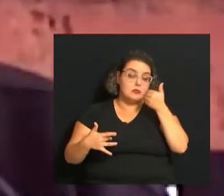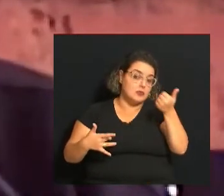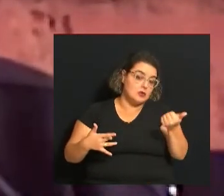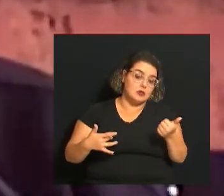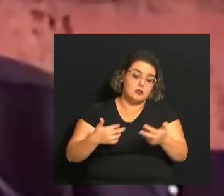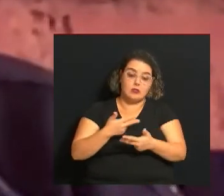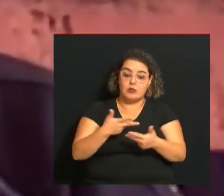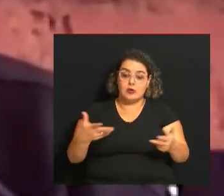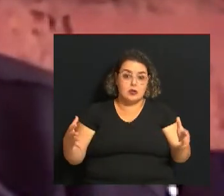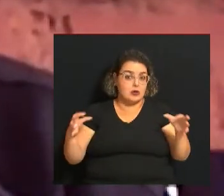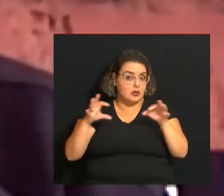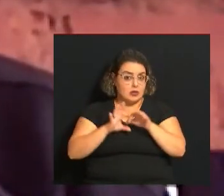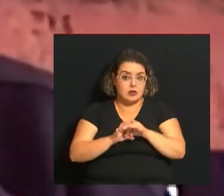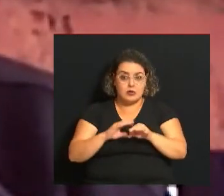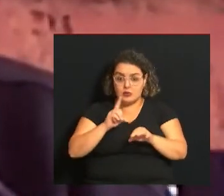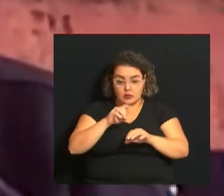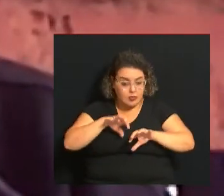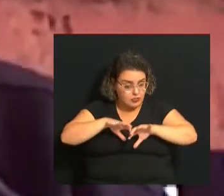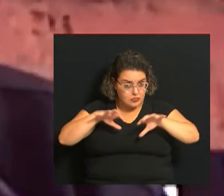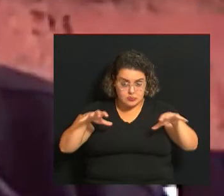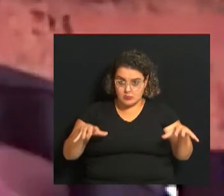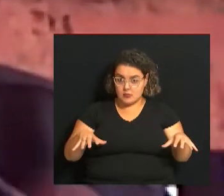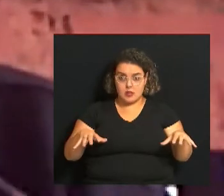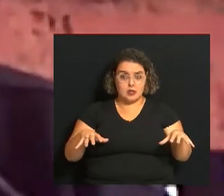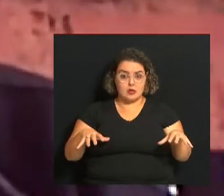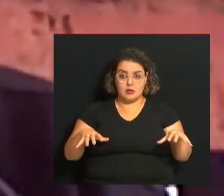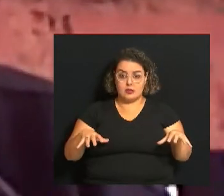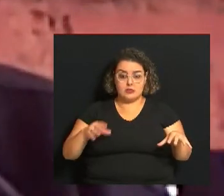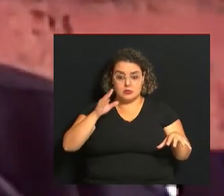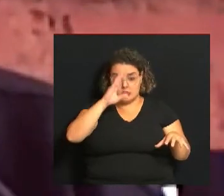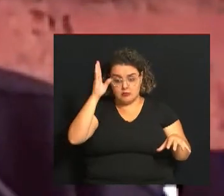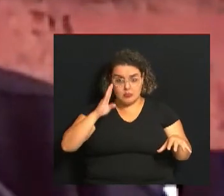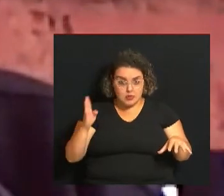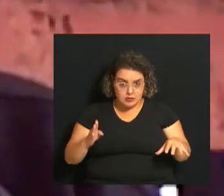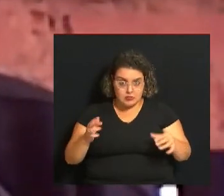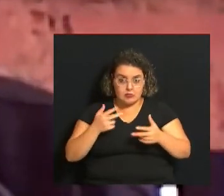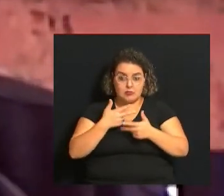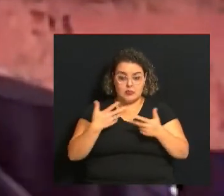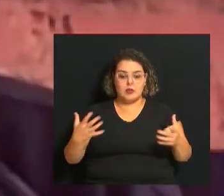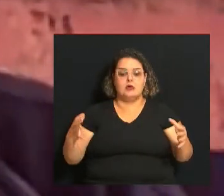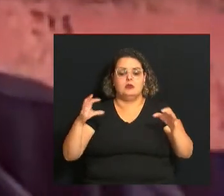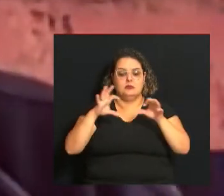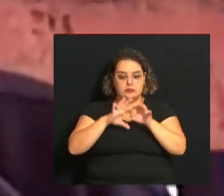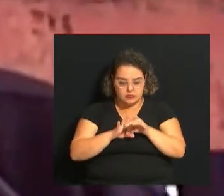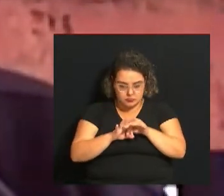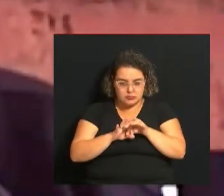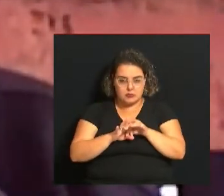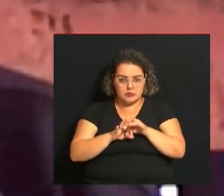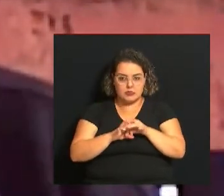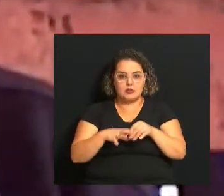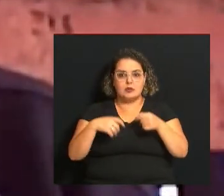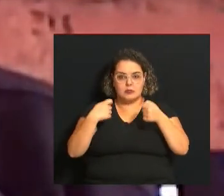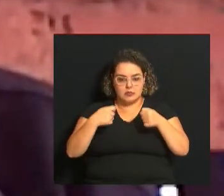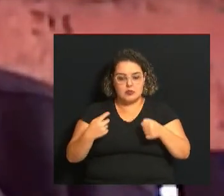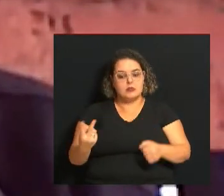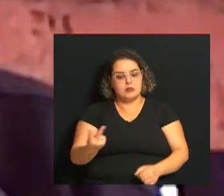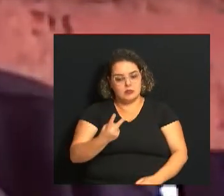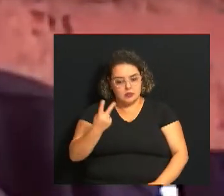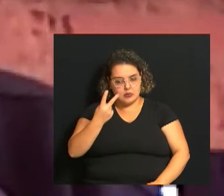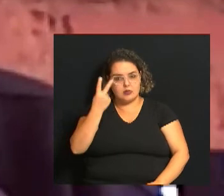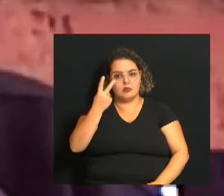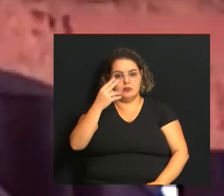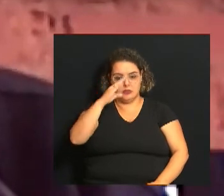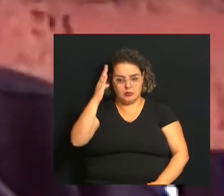unem, não que nos separam, né? Ser brasileiro é uma coisa que nos une, a gente precisa voltar a dar valor a ser